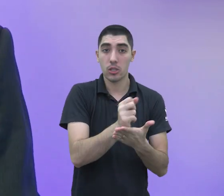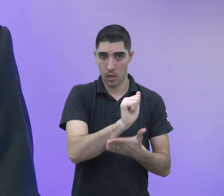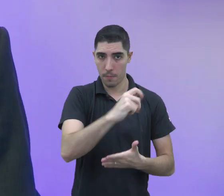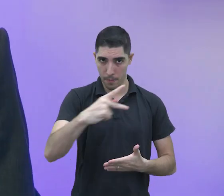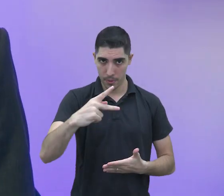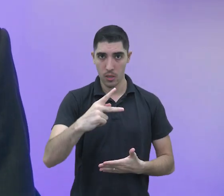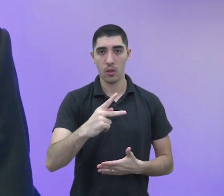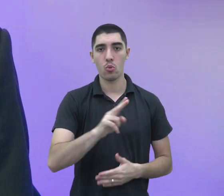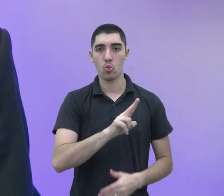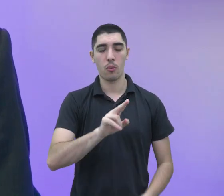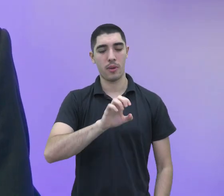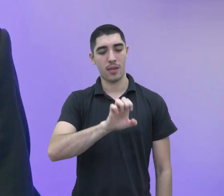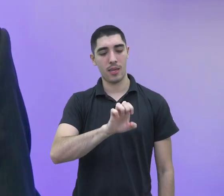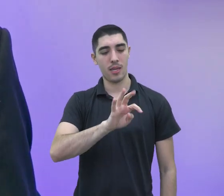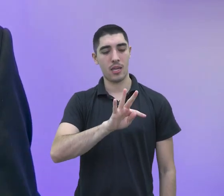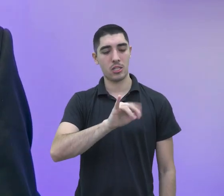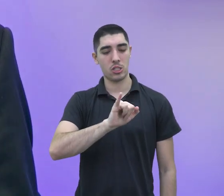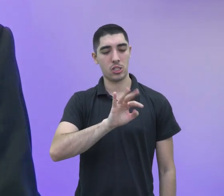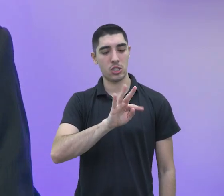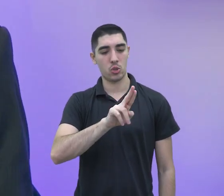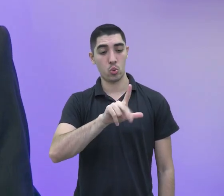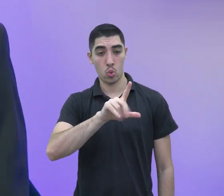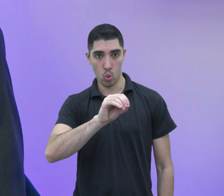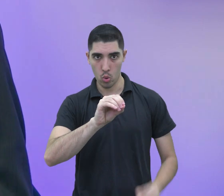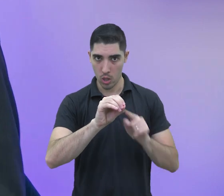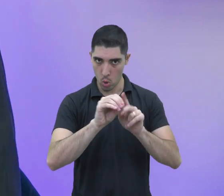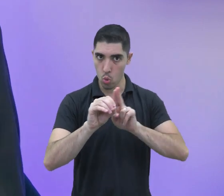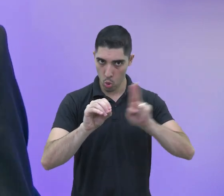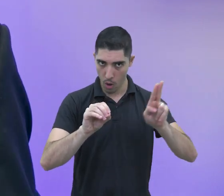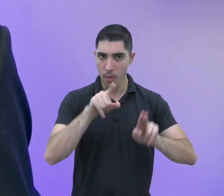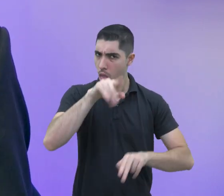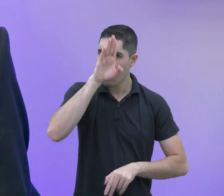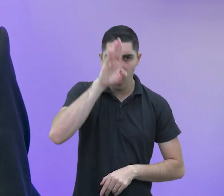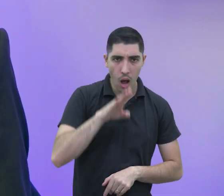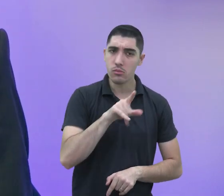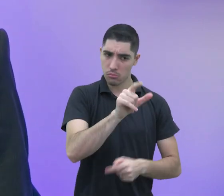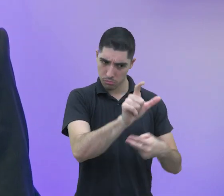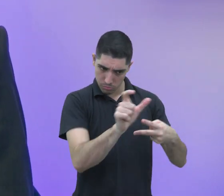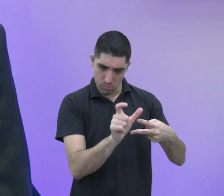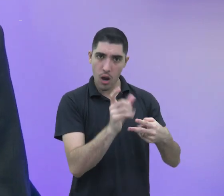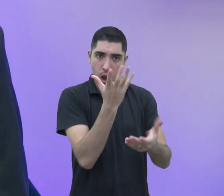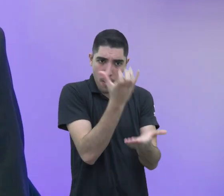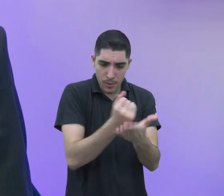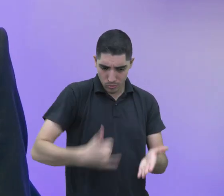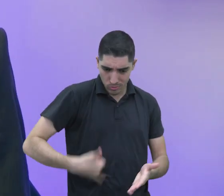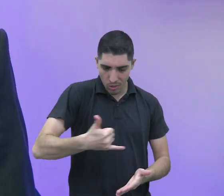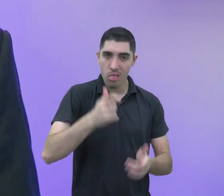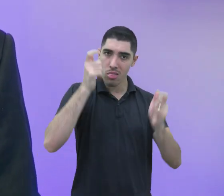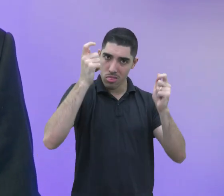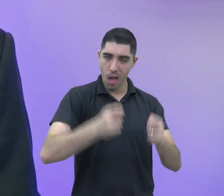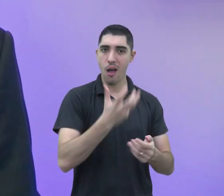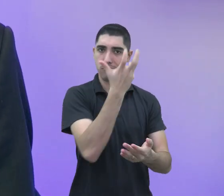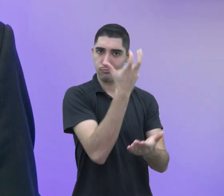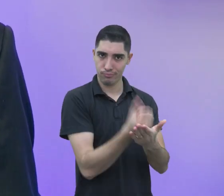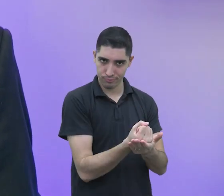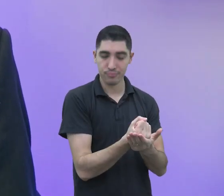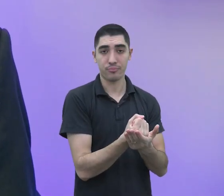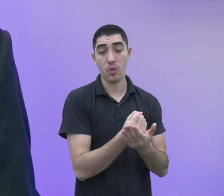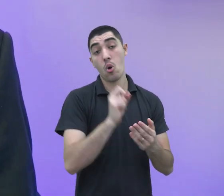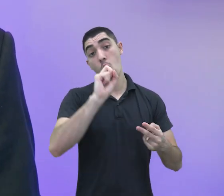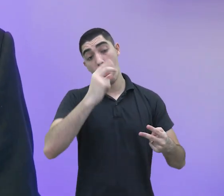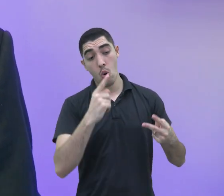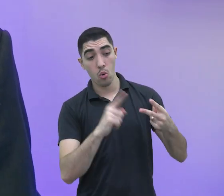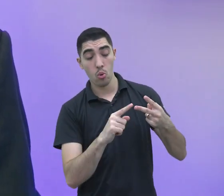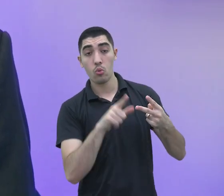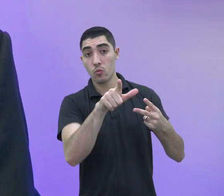no aplicativo de telefone, chamado e-título, é um aplicativo, baixa gratuitamente e consegue votar com e-título, ou ele leva